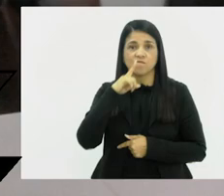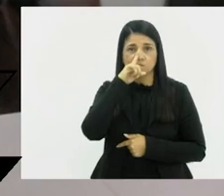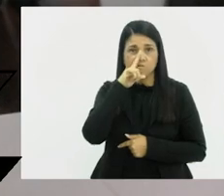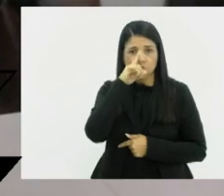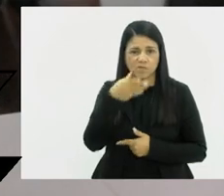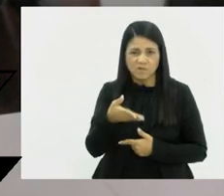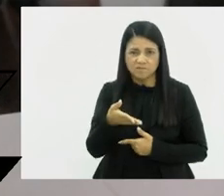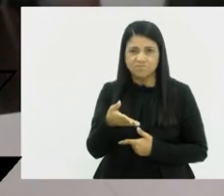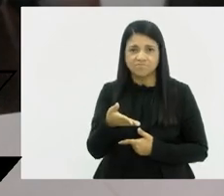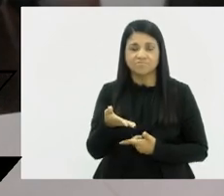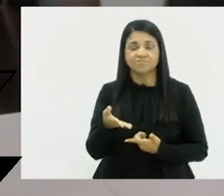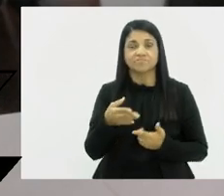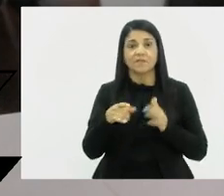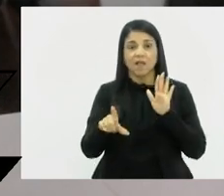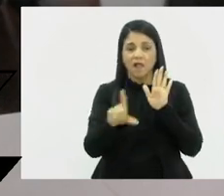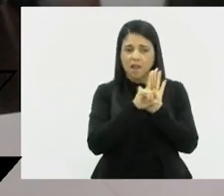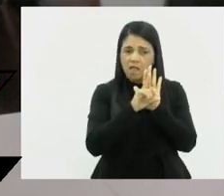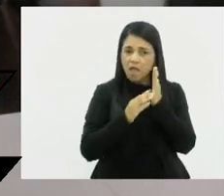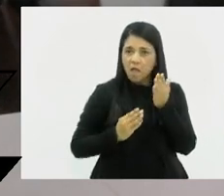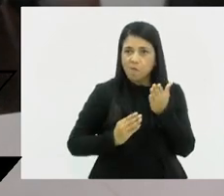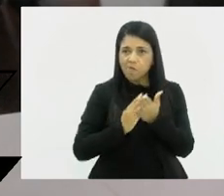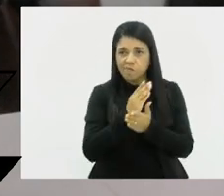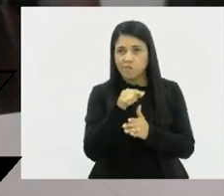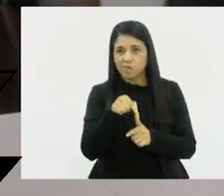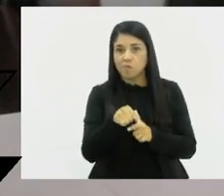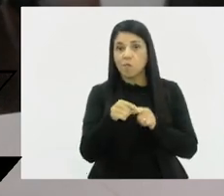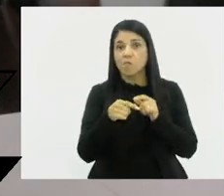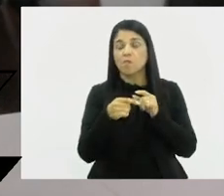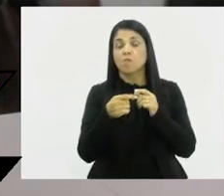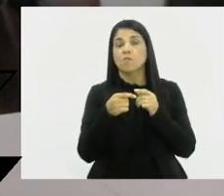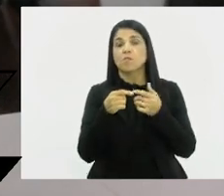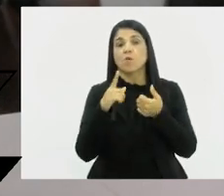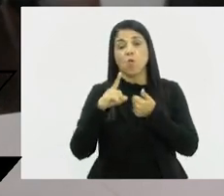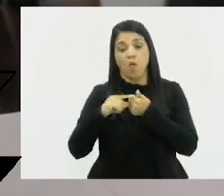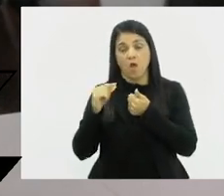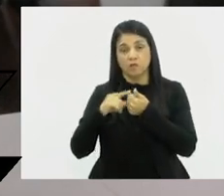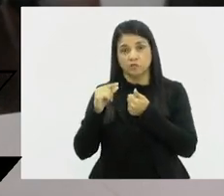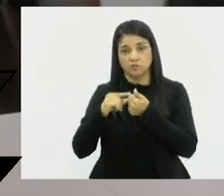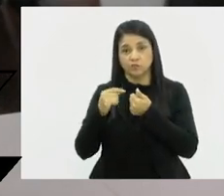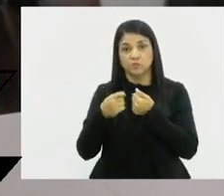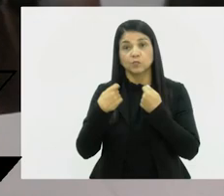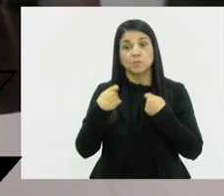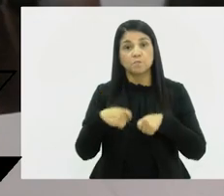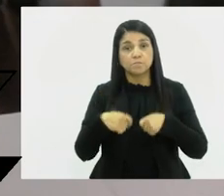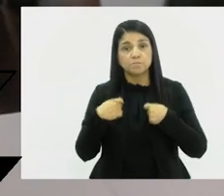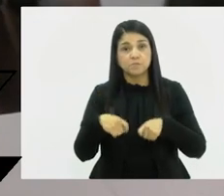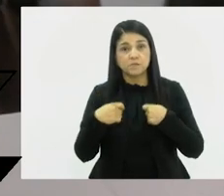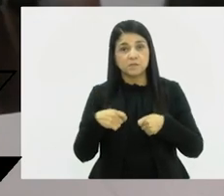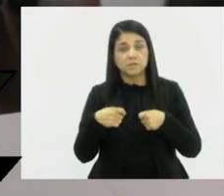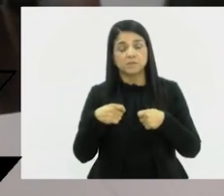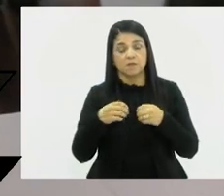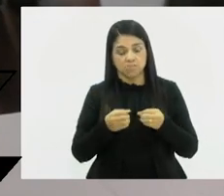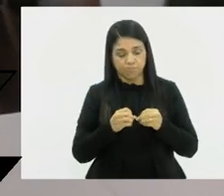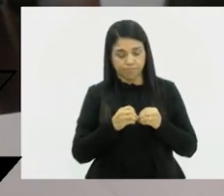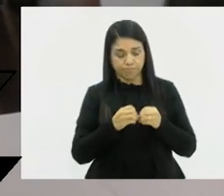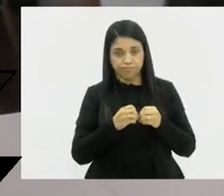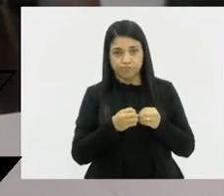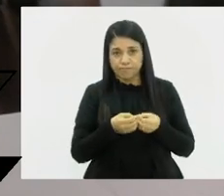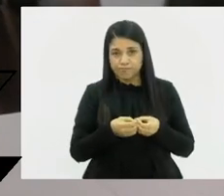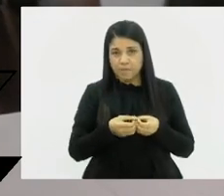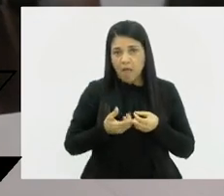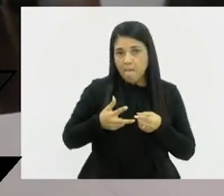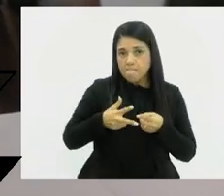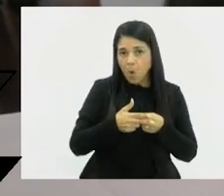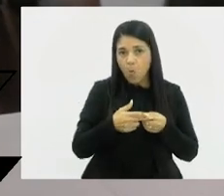Inclusive, na legislação aprovada, ela cita num dos artigos aqui a necessidade da castração do